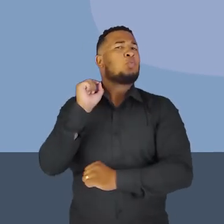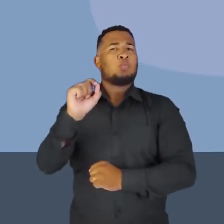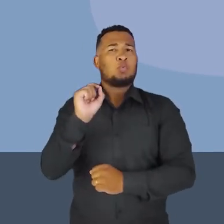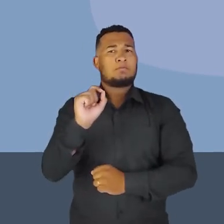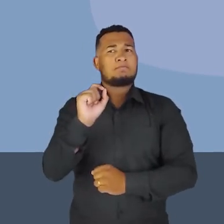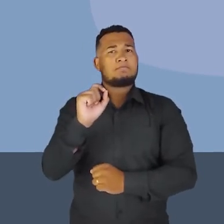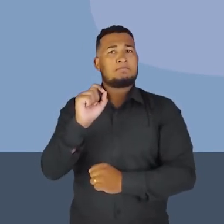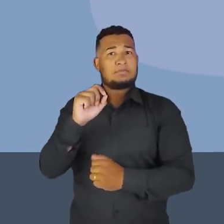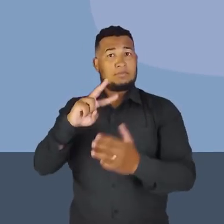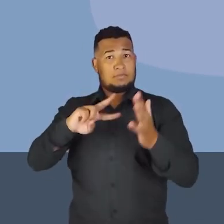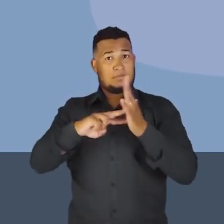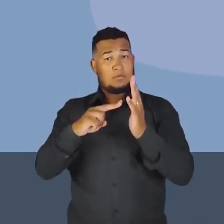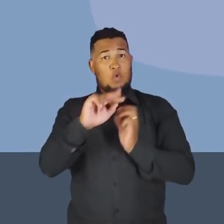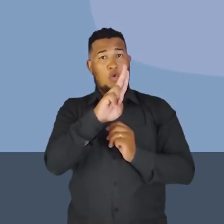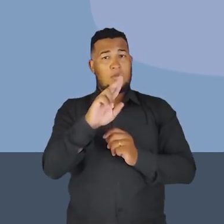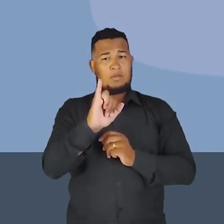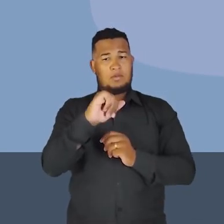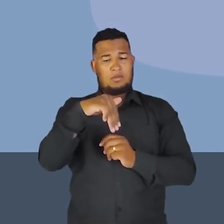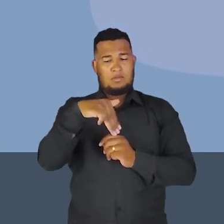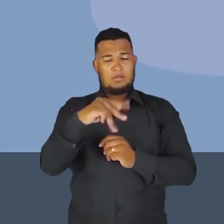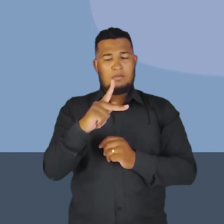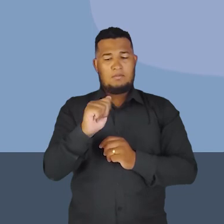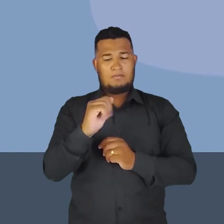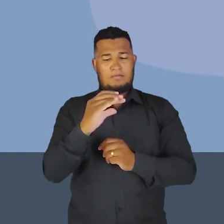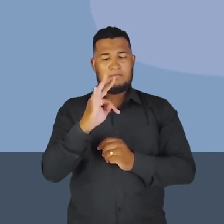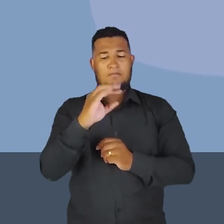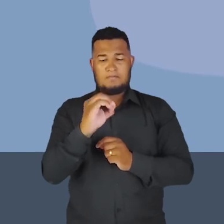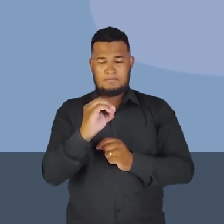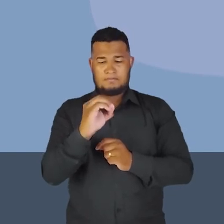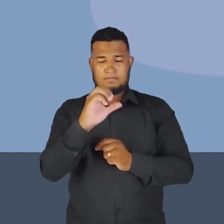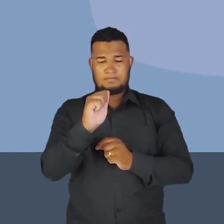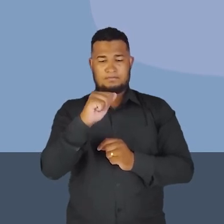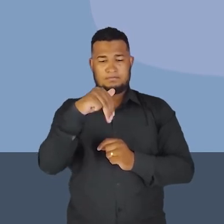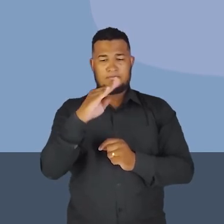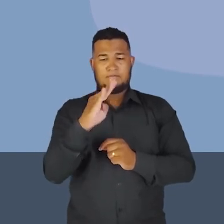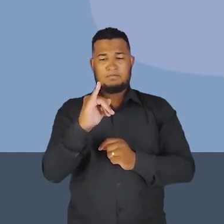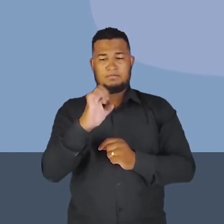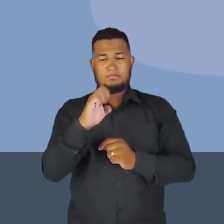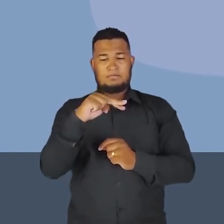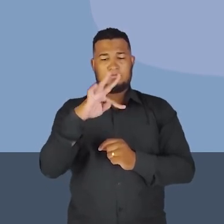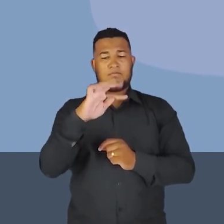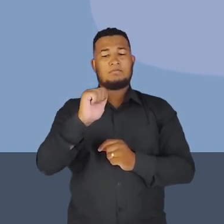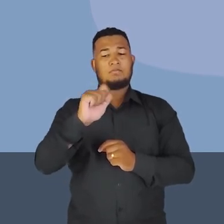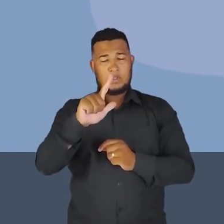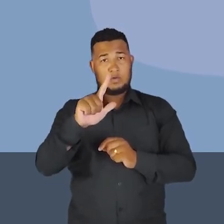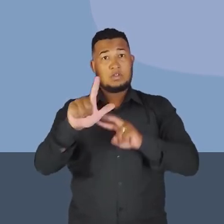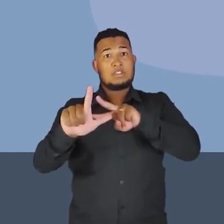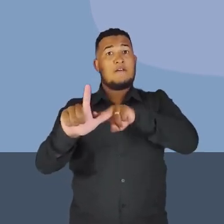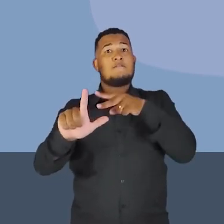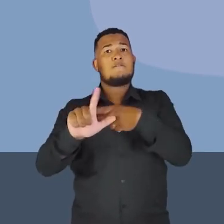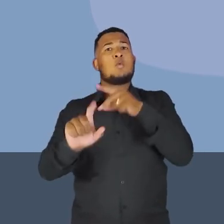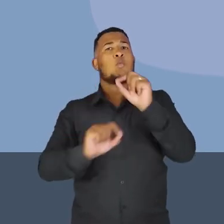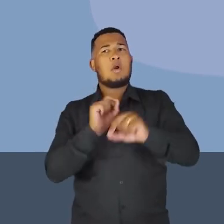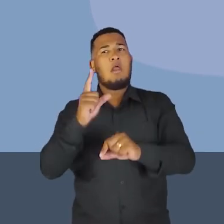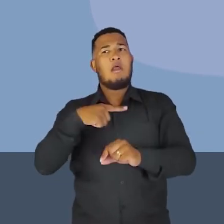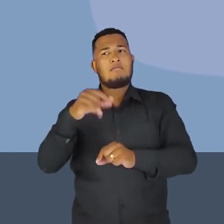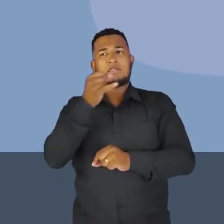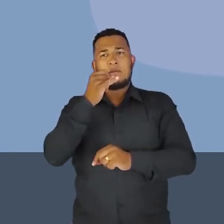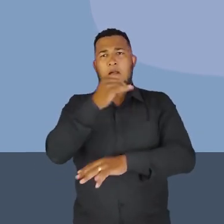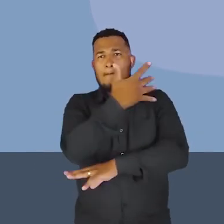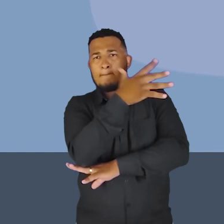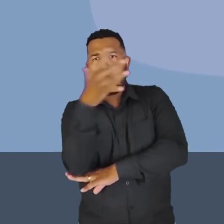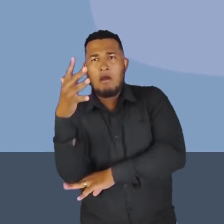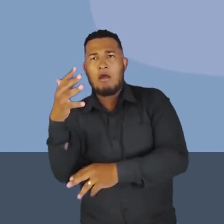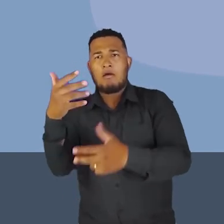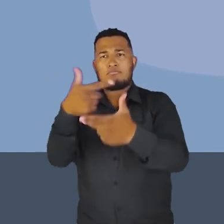Né? O que significa impacto ambiental? Os impactos ambientais, né, ele pode ser definido como alteração das propriedades físicas,